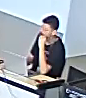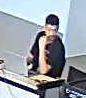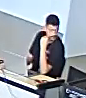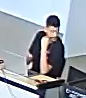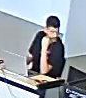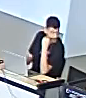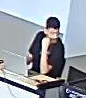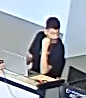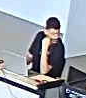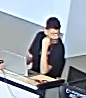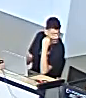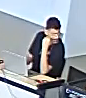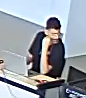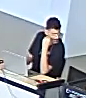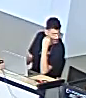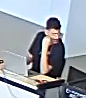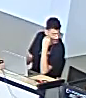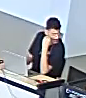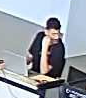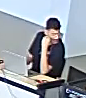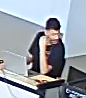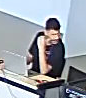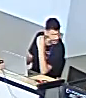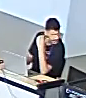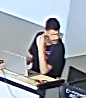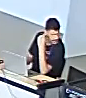pode passar, por favor.